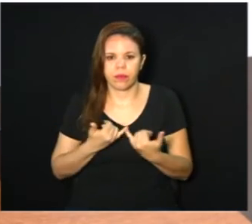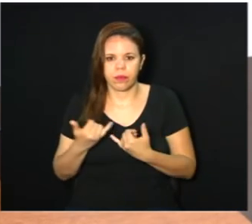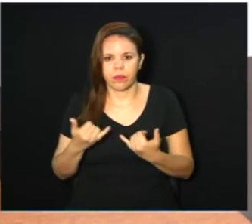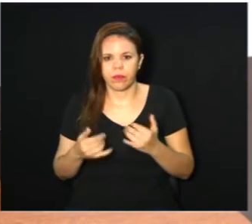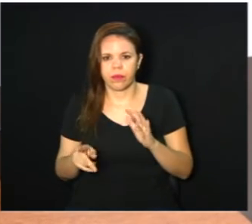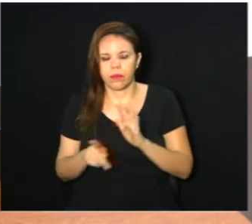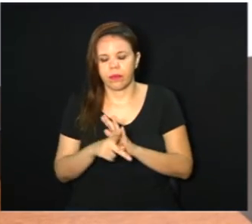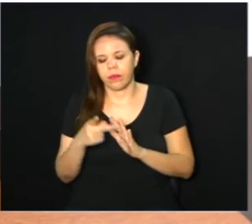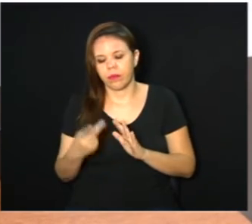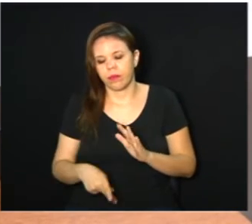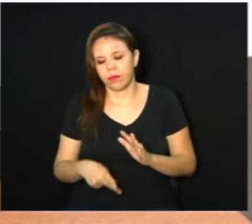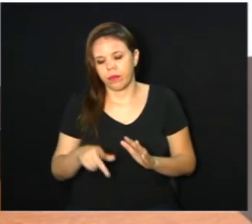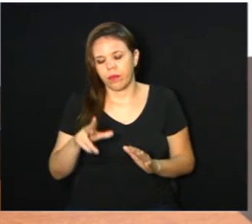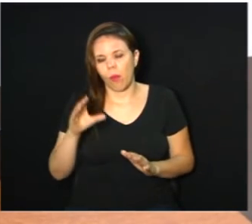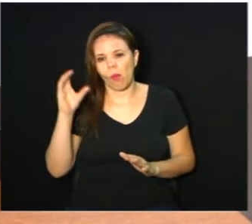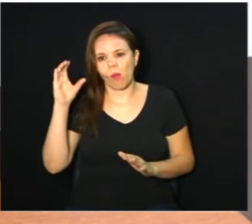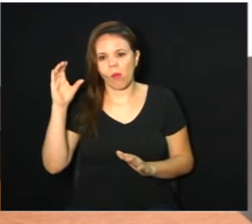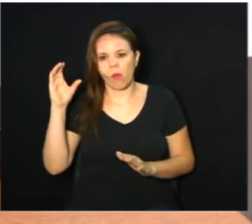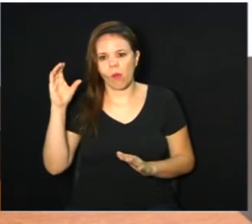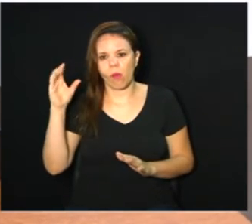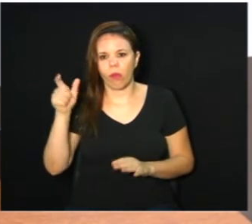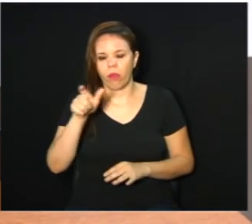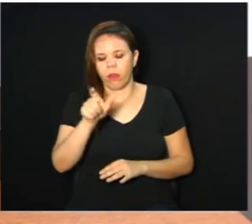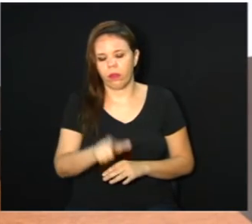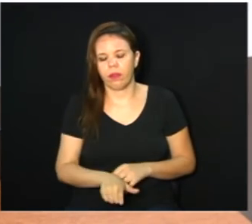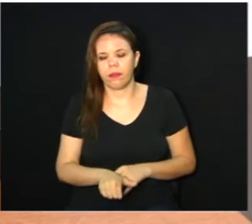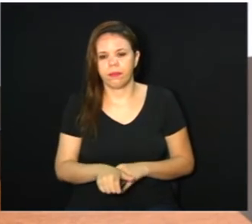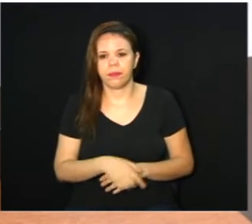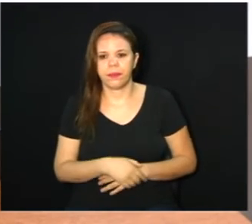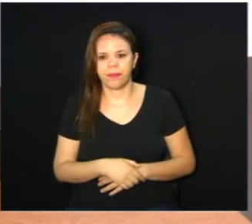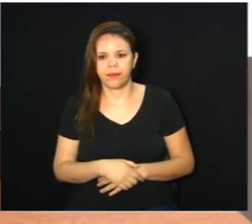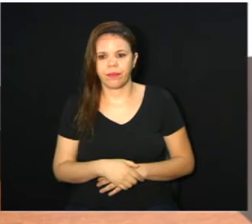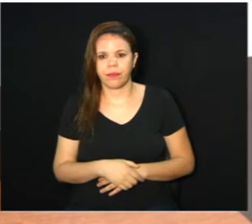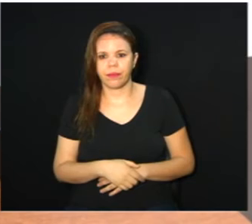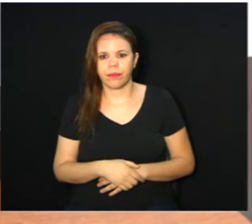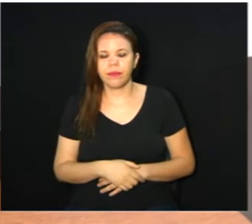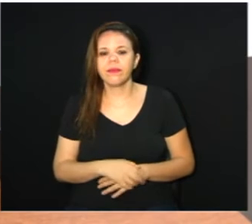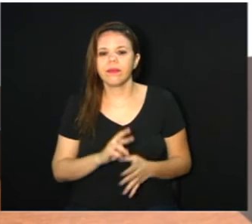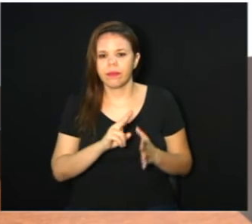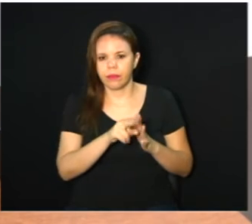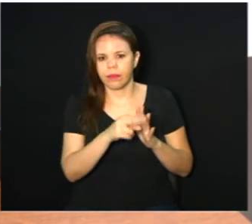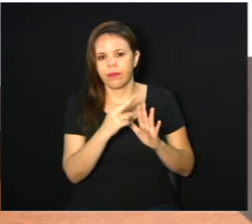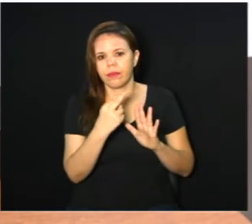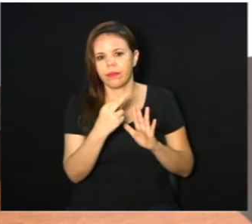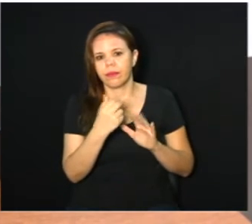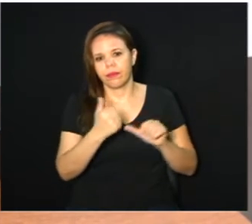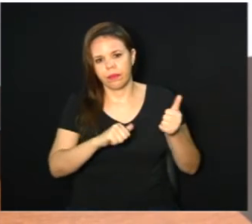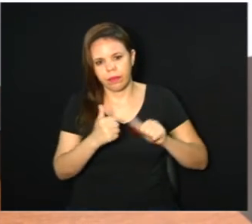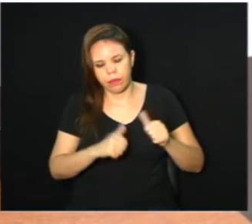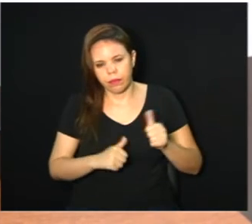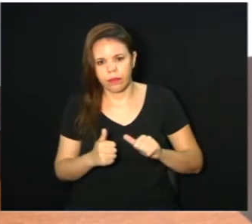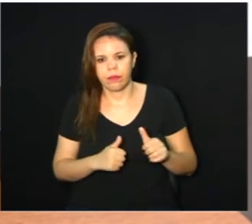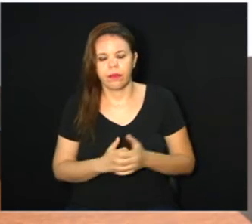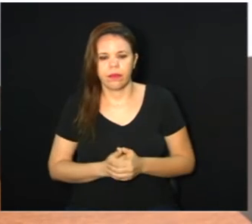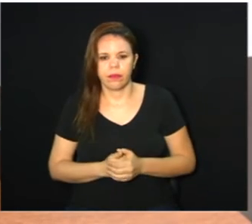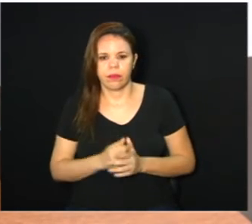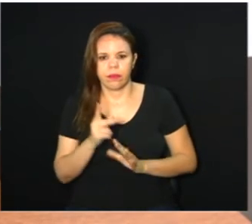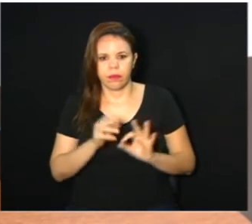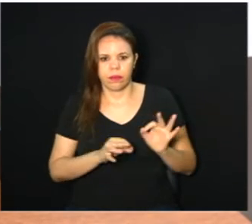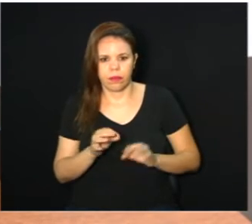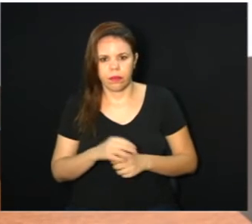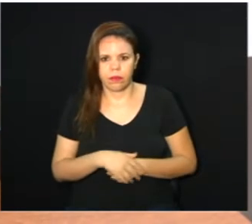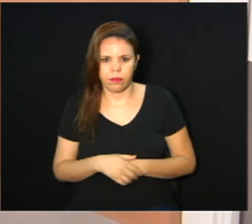é confidencial ao consumidor. Então, há diretrizes para essa avaliação da agência de